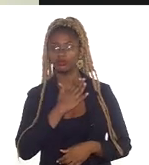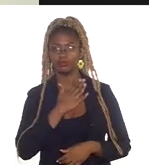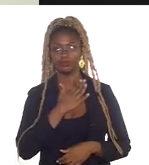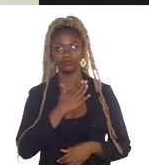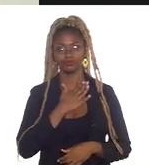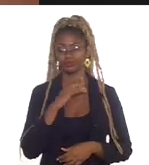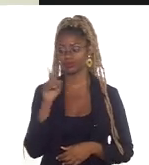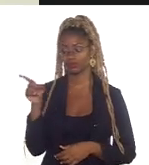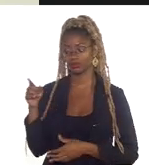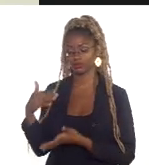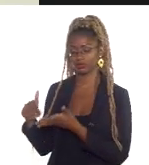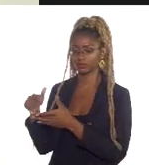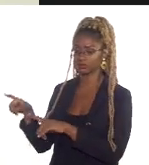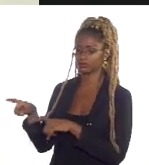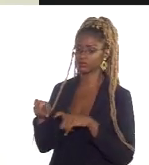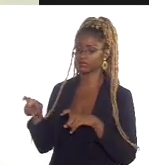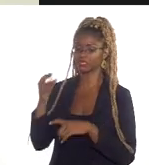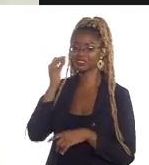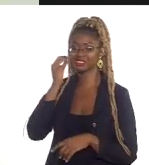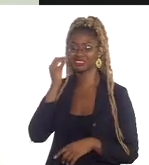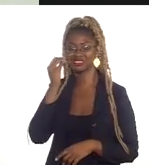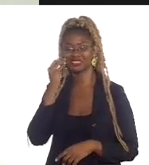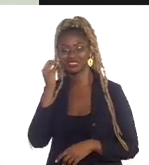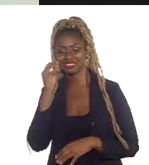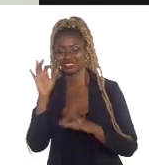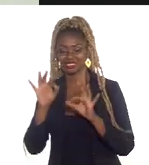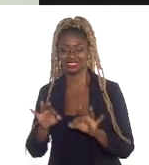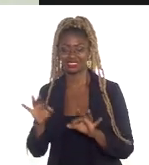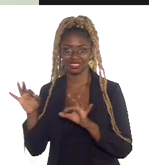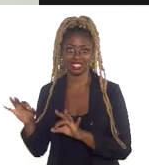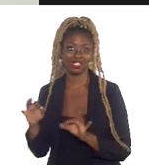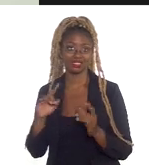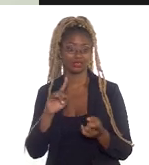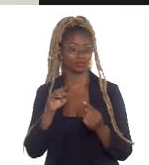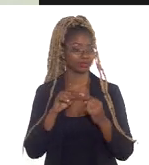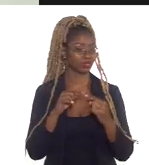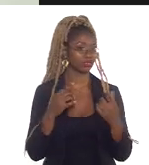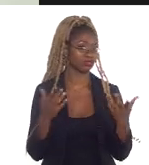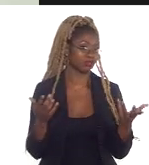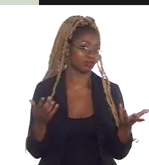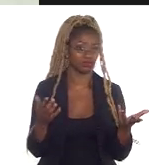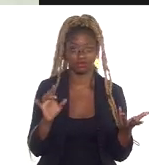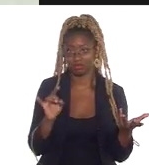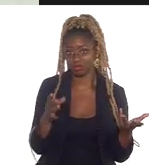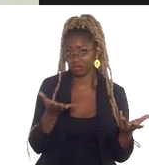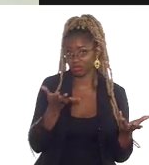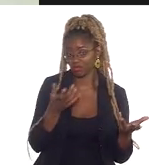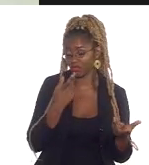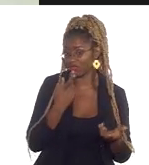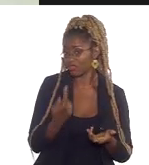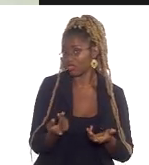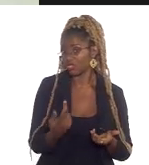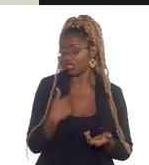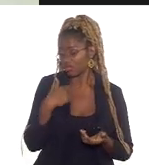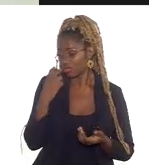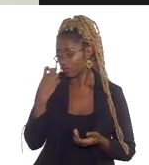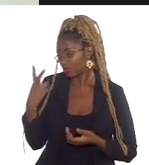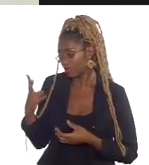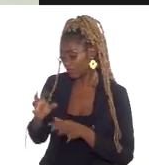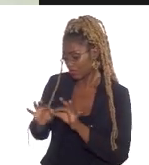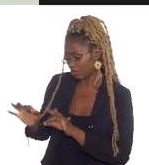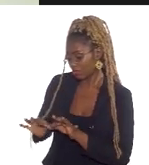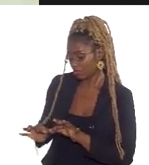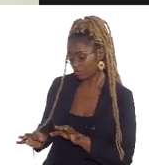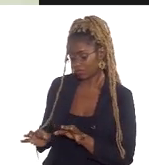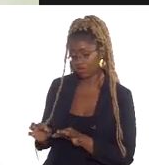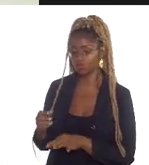que a Cefaz ela tentou justamente fazer esse contraponto. Era isso que eu queria ponderar. Havia um planejamento. O que